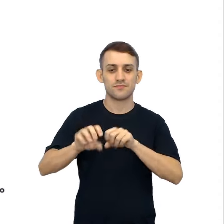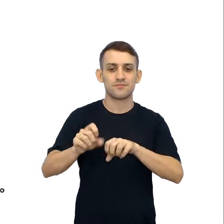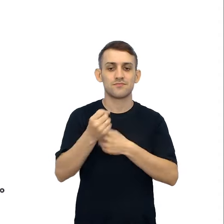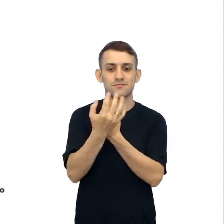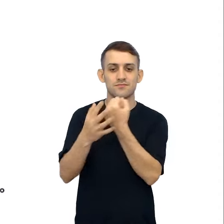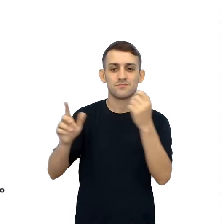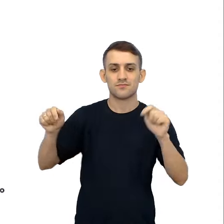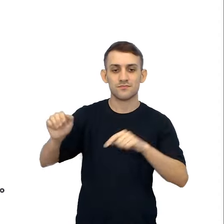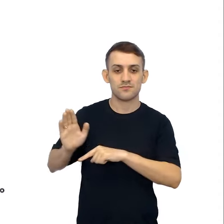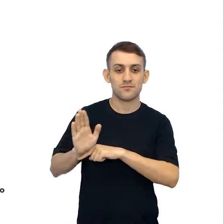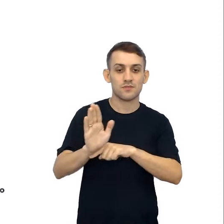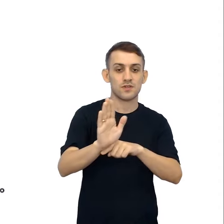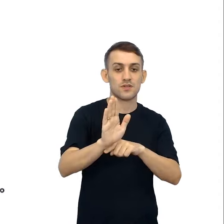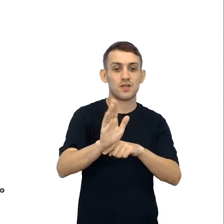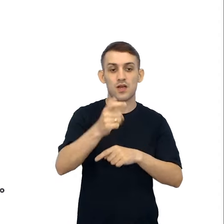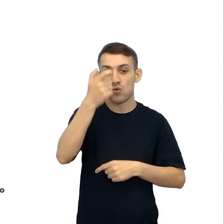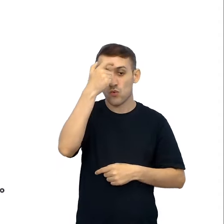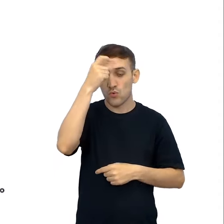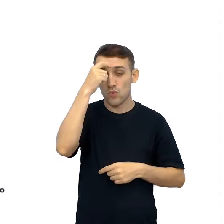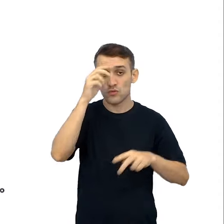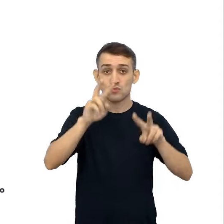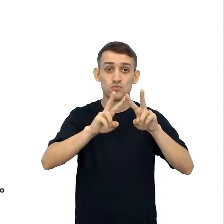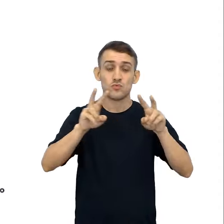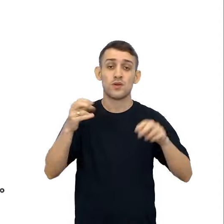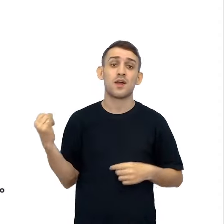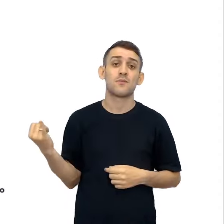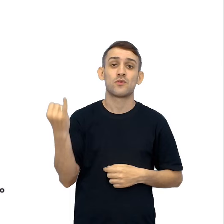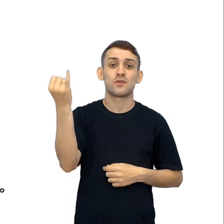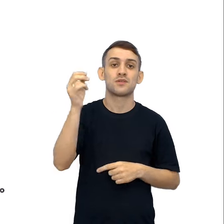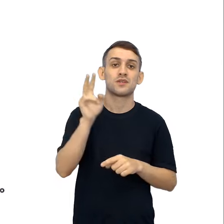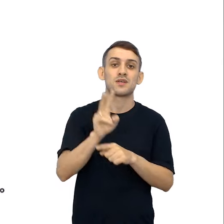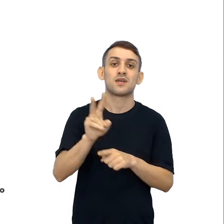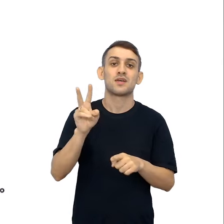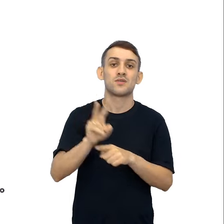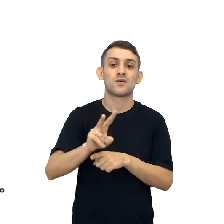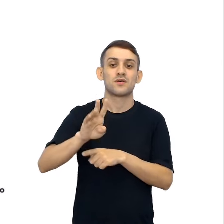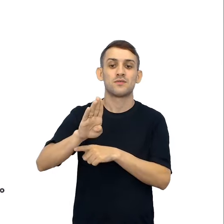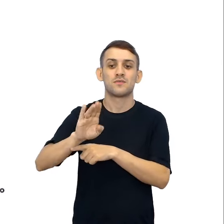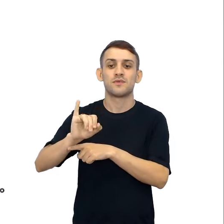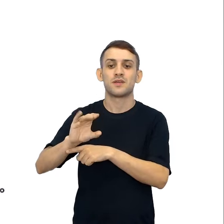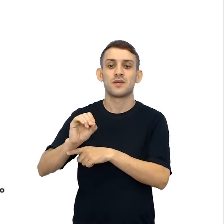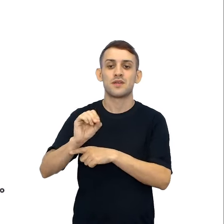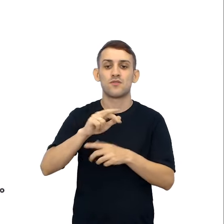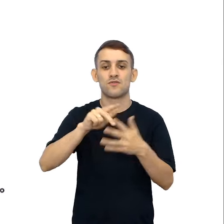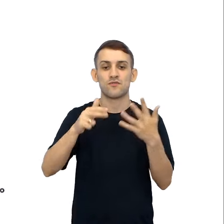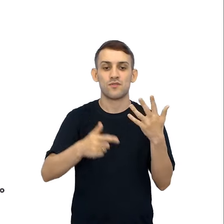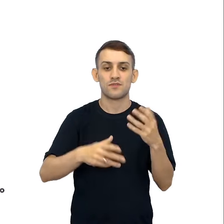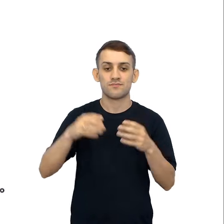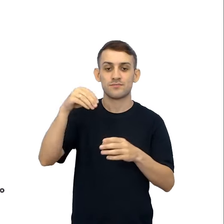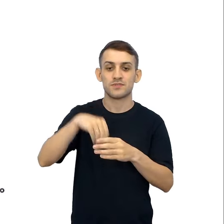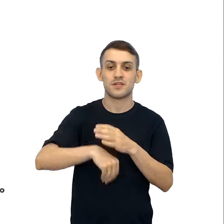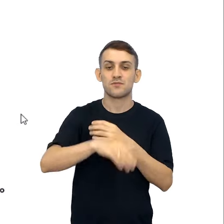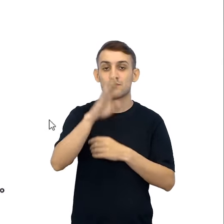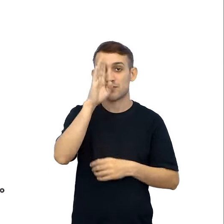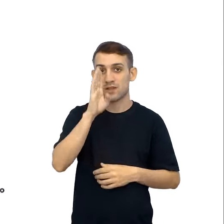contribui para a conscientização sobre a importância da preservação da biodiversidade em território